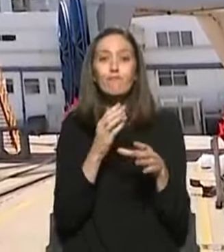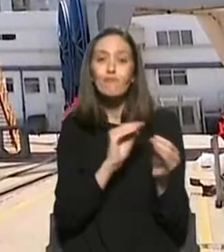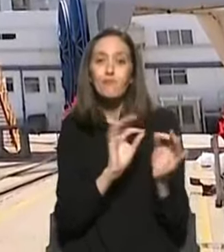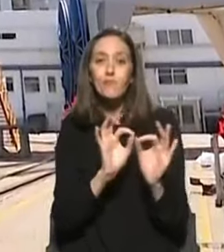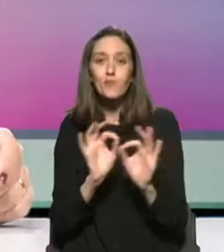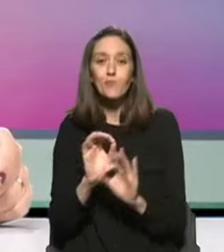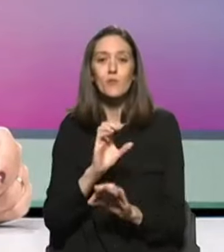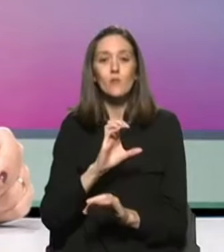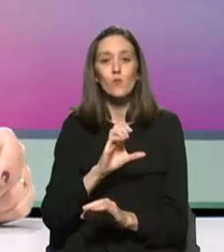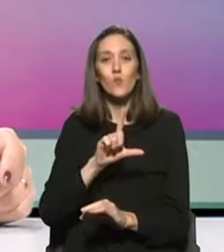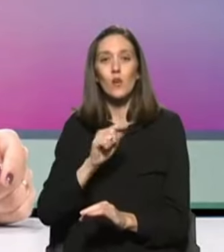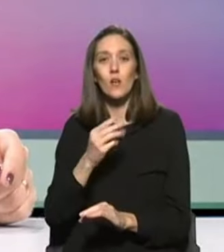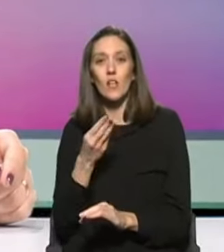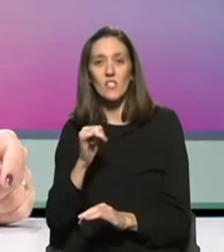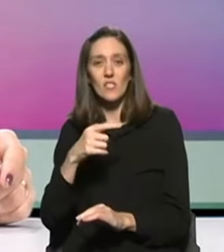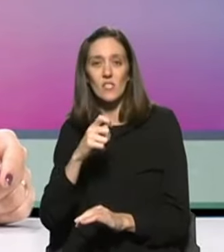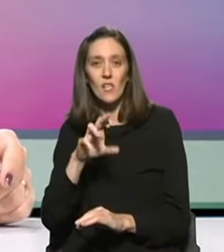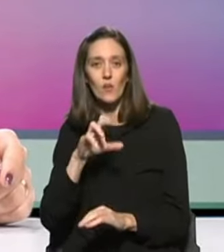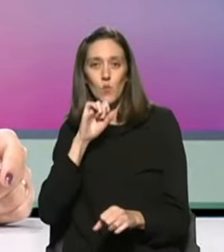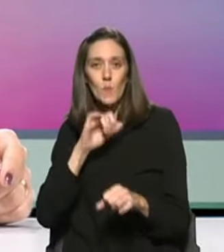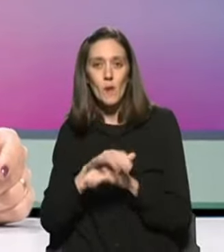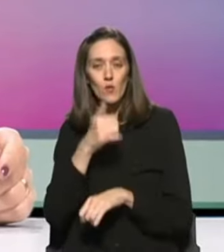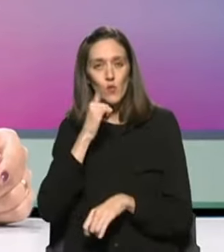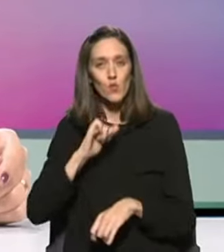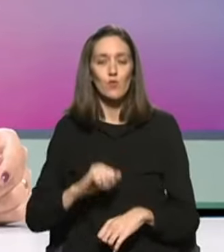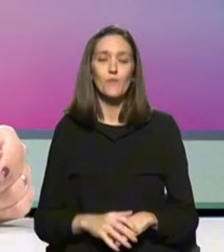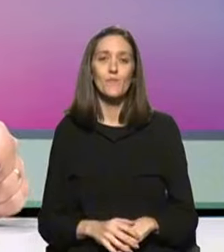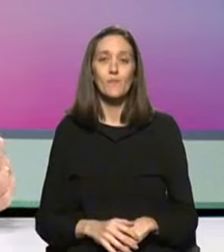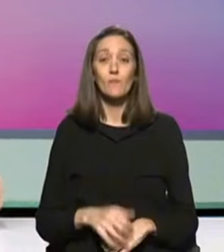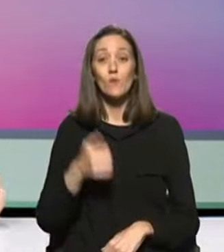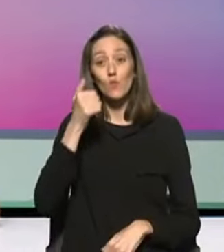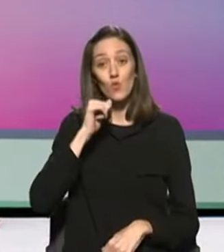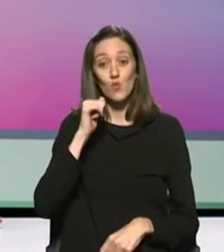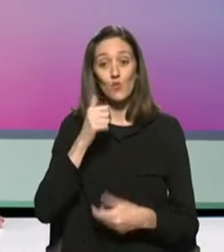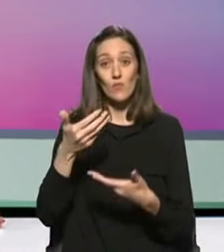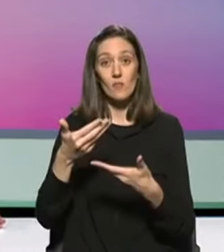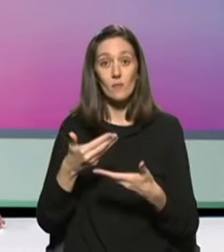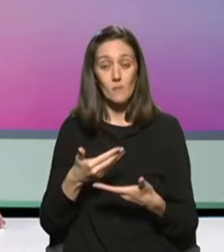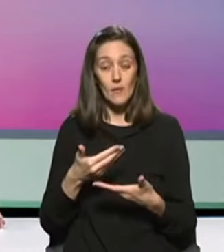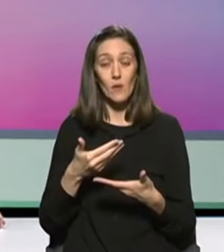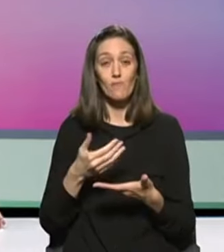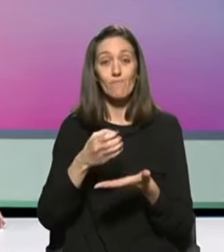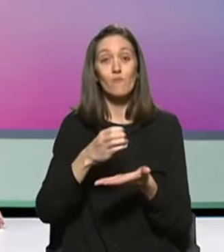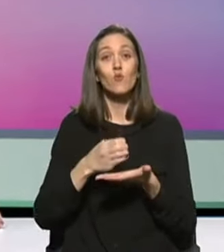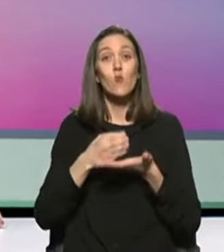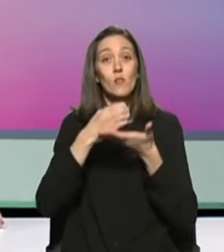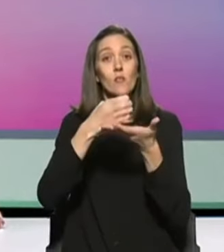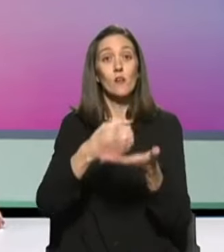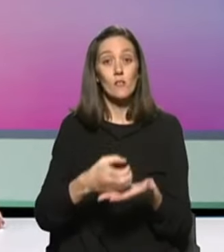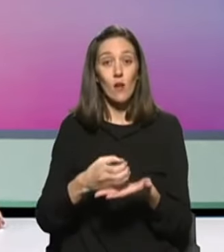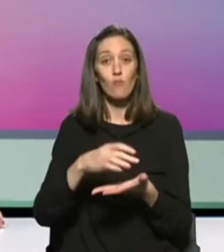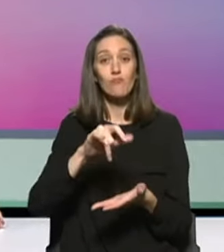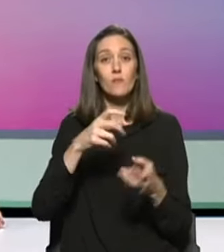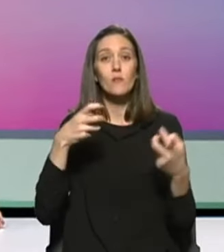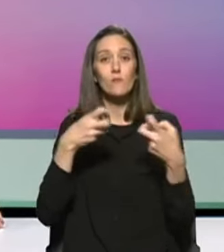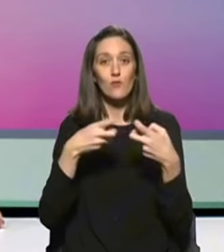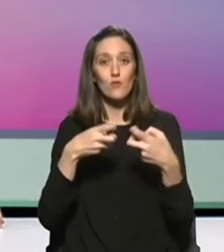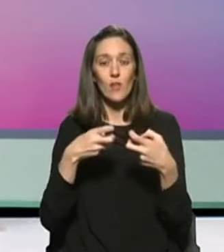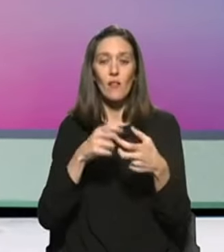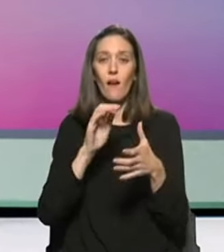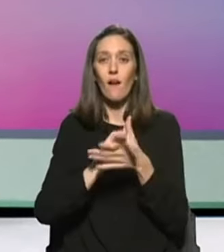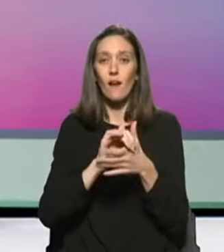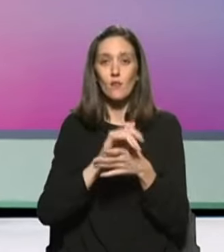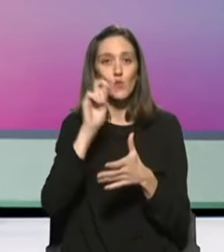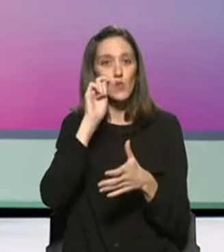Açores. Os Açores receberam em Bruxelas o galardão da Carta Europeia de Turismo